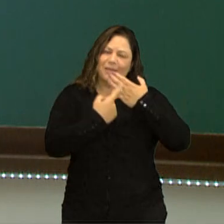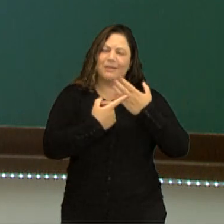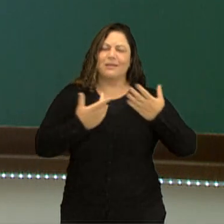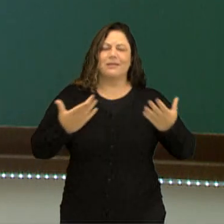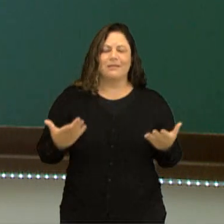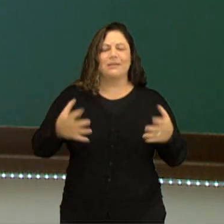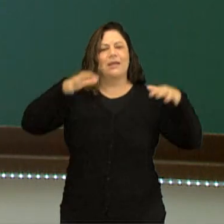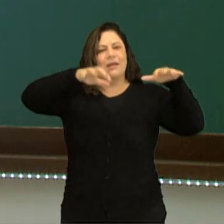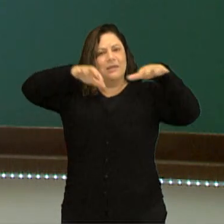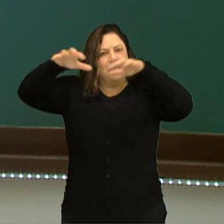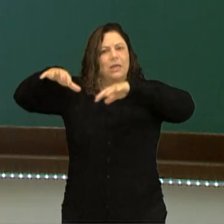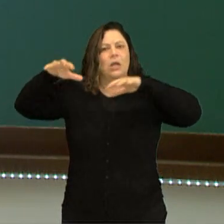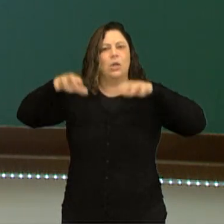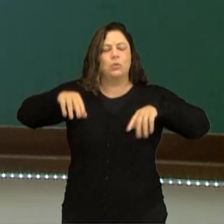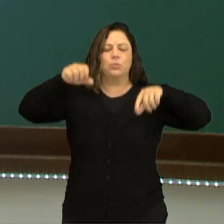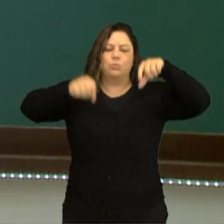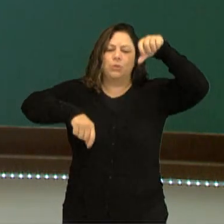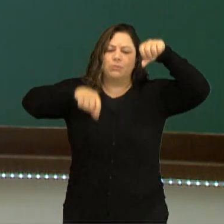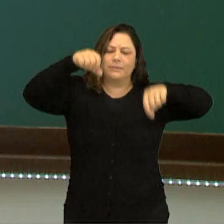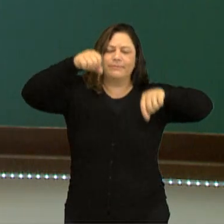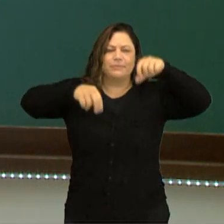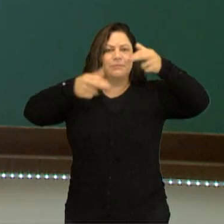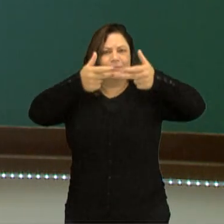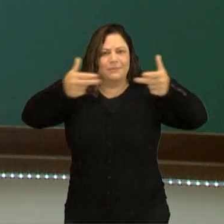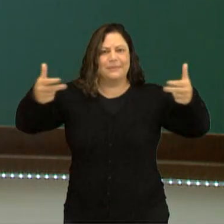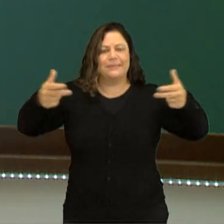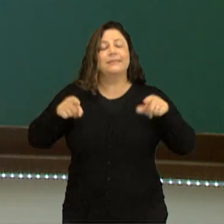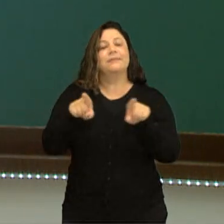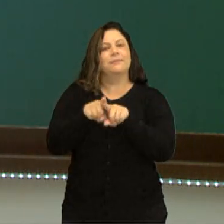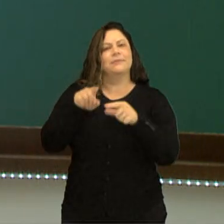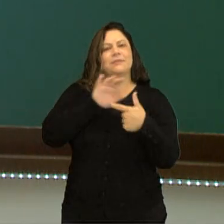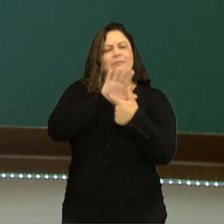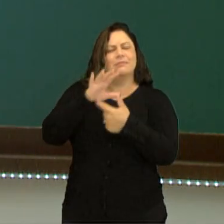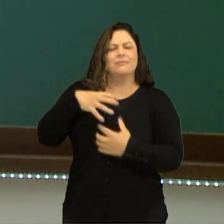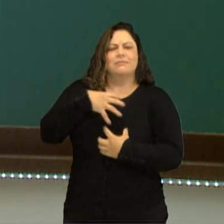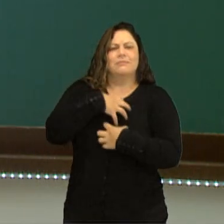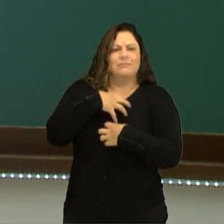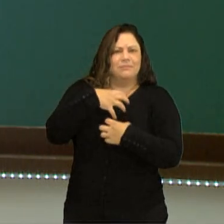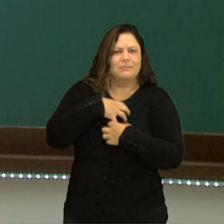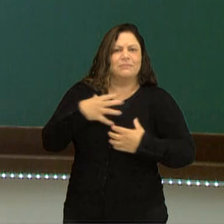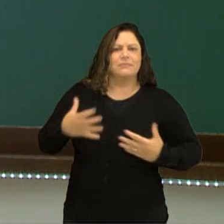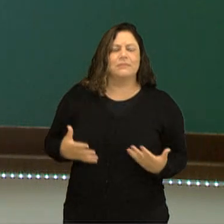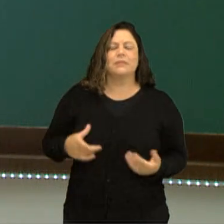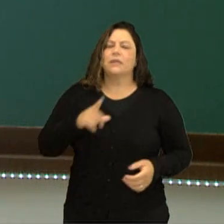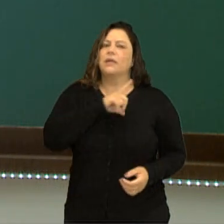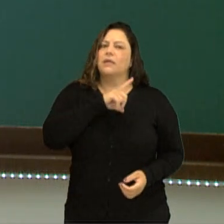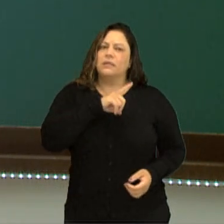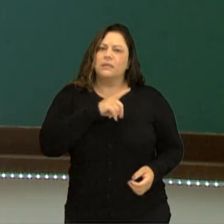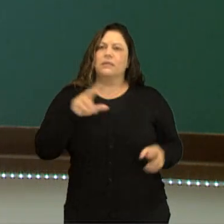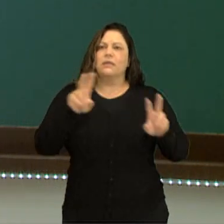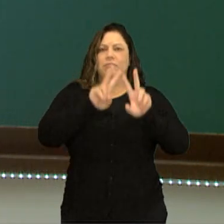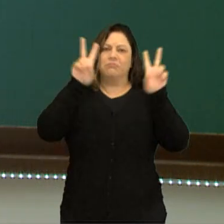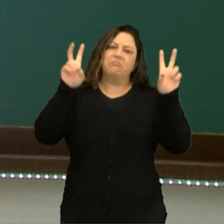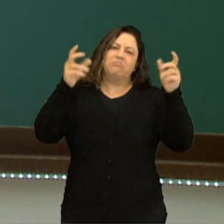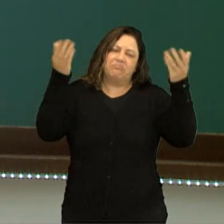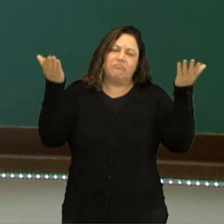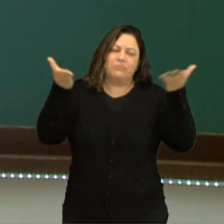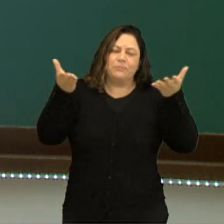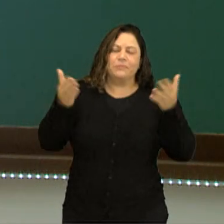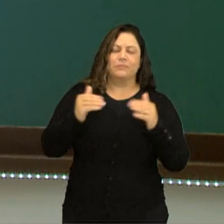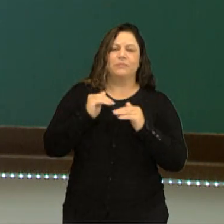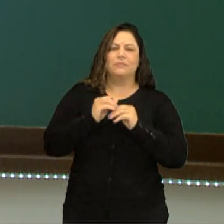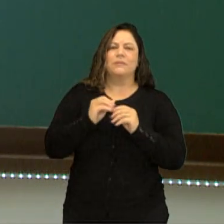da chuva e alguns elementos. Ele expressa também alguns sentimentos que ele tem a respeito dessa